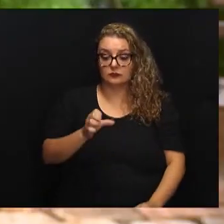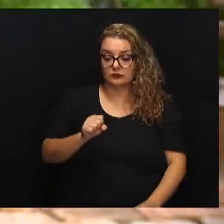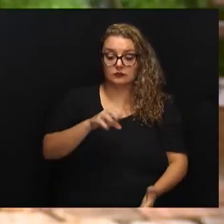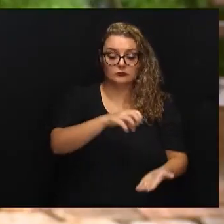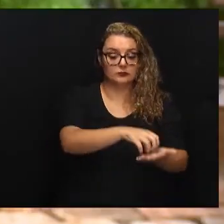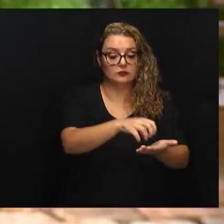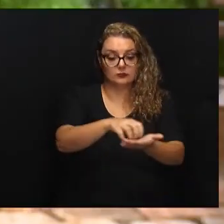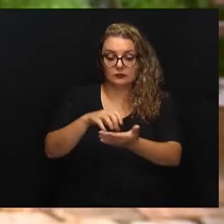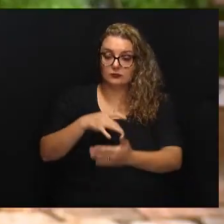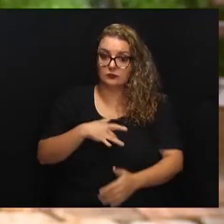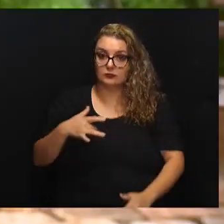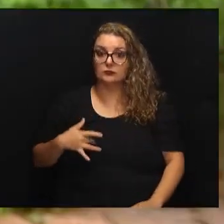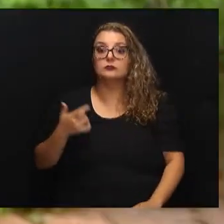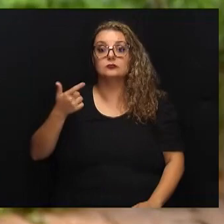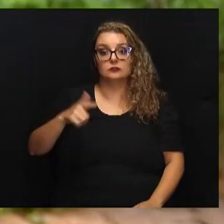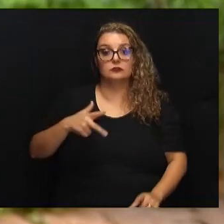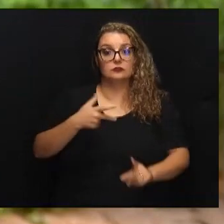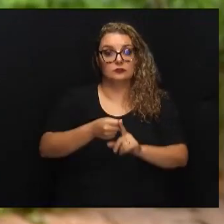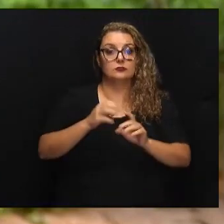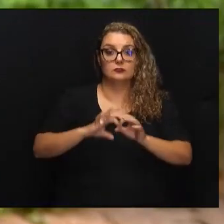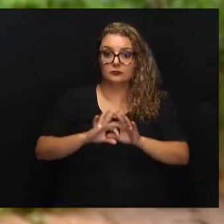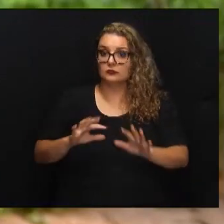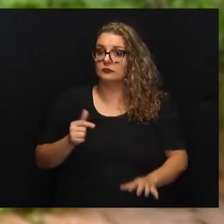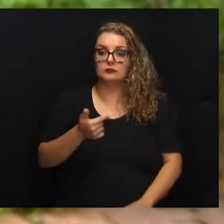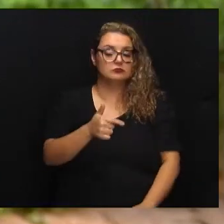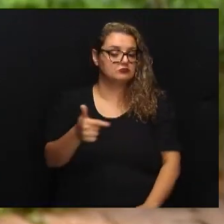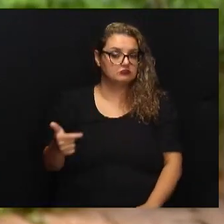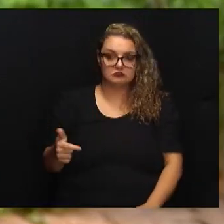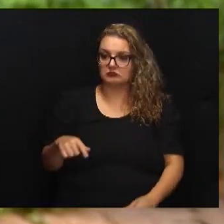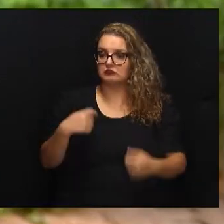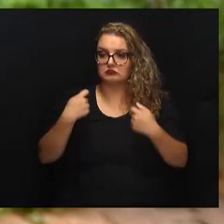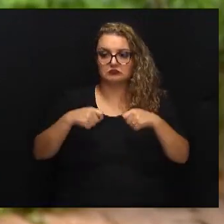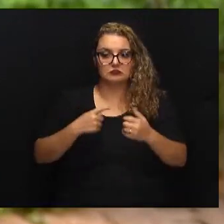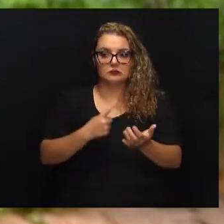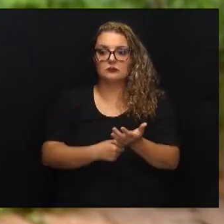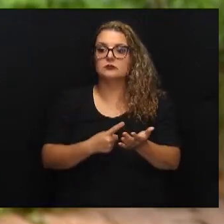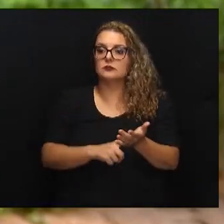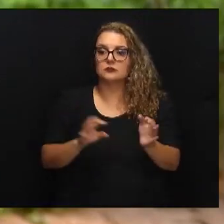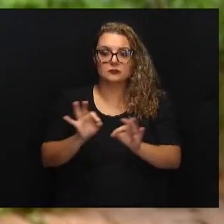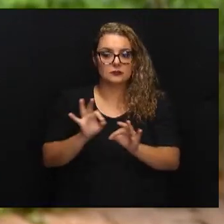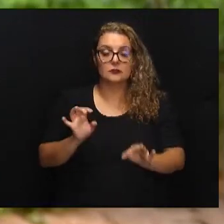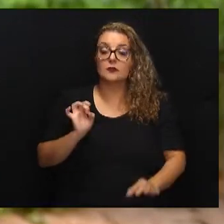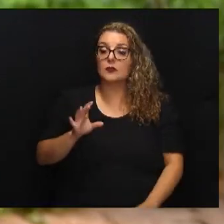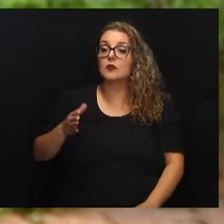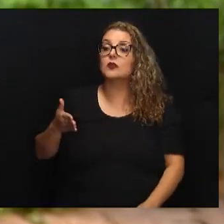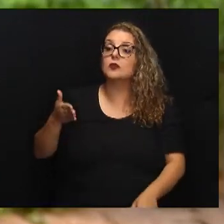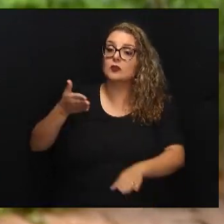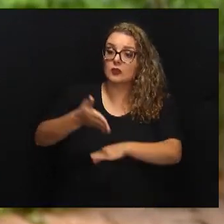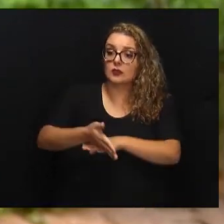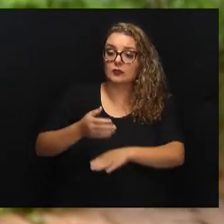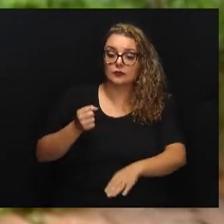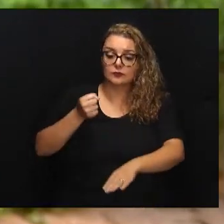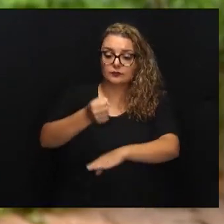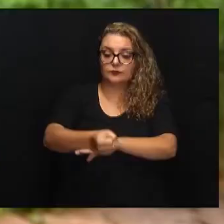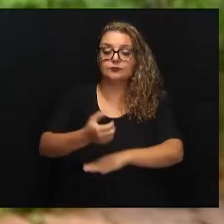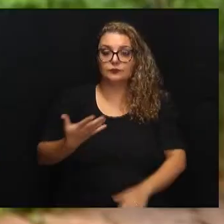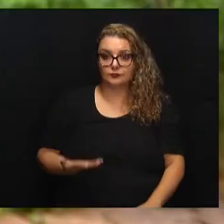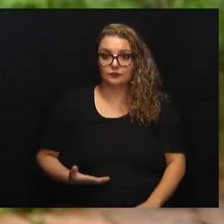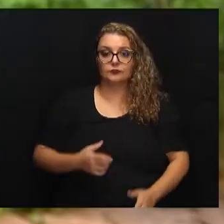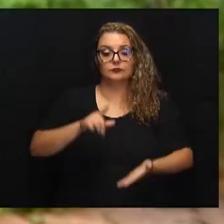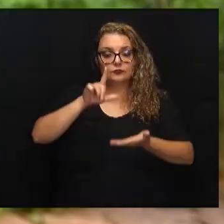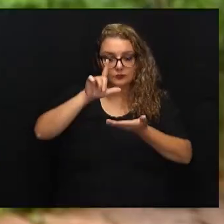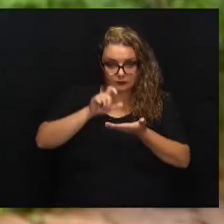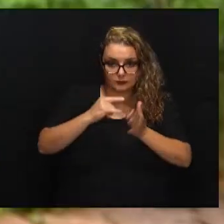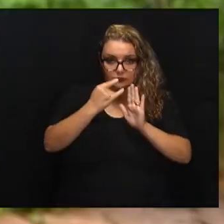saúde continuam com a vacina à disposição. Não tem nenhuma necessidade de agendamento, basta comparecer à unidade com o documento com foto, com a caderneta